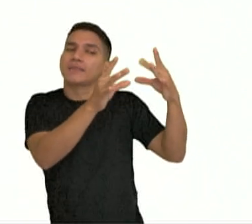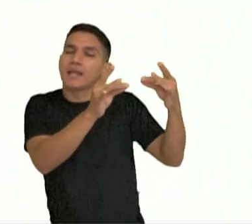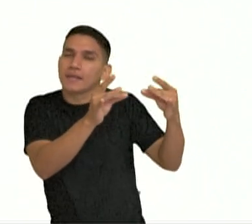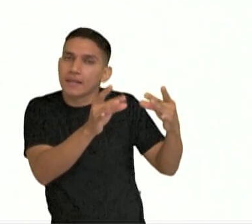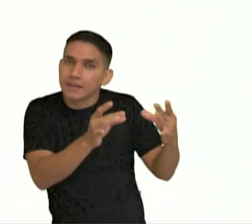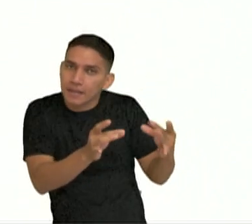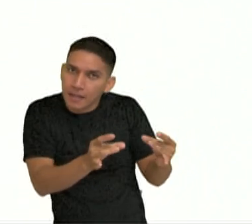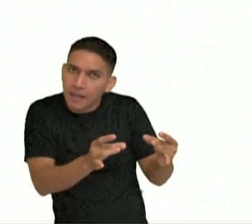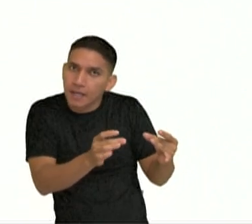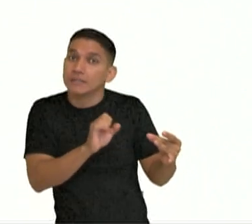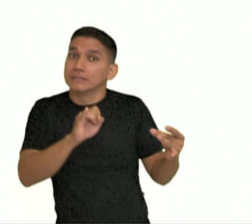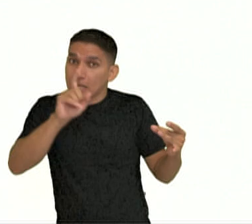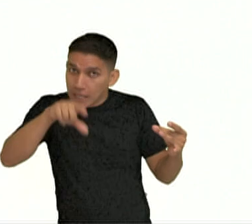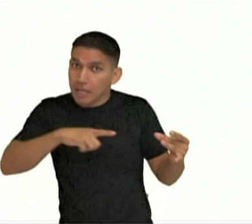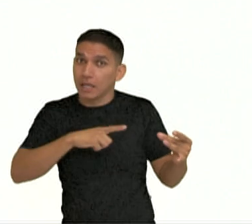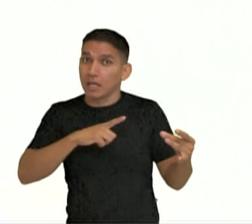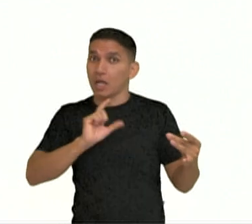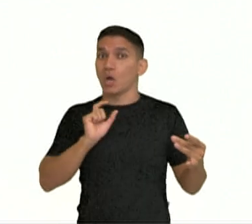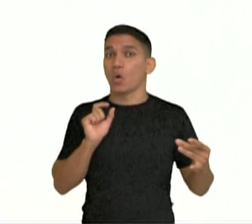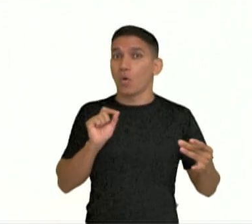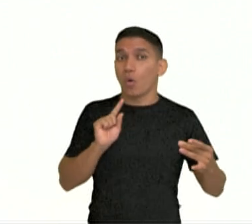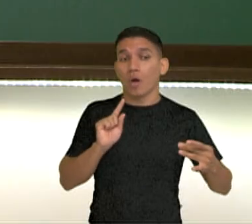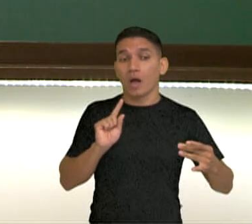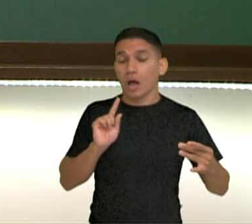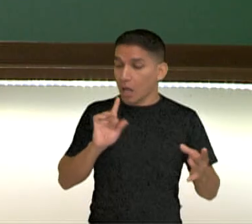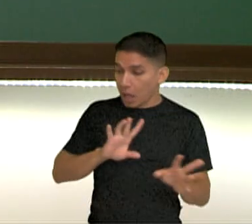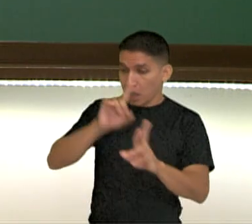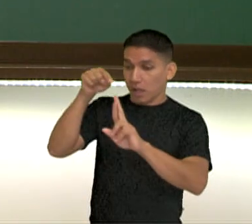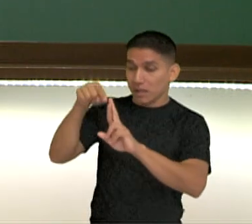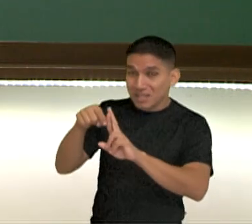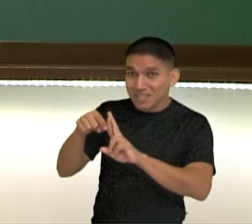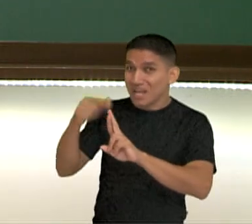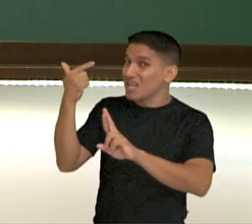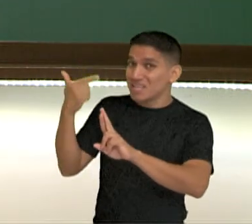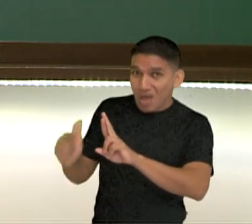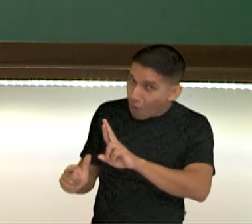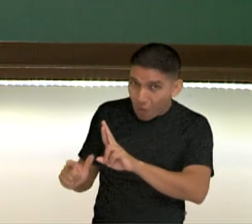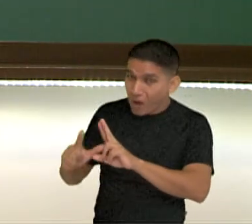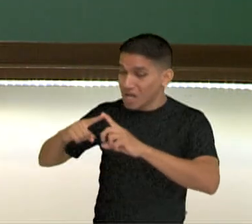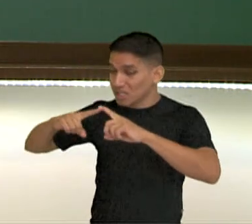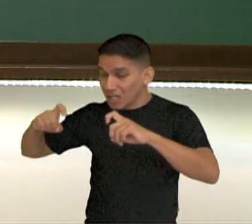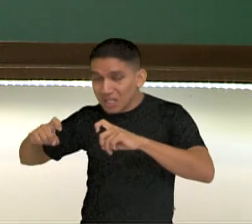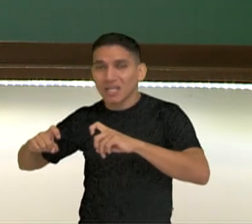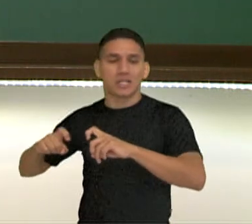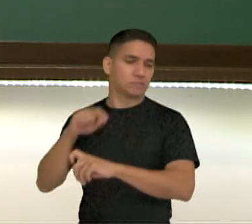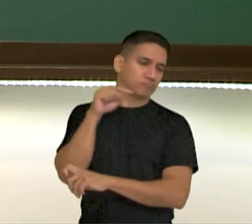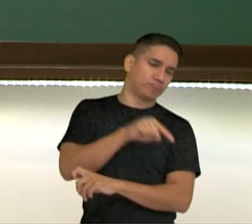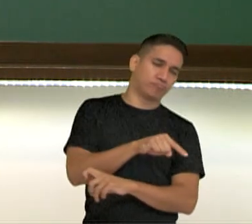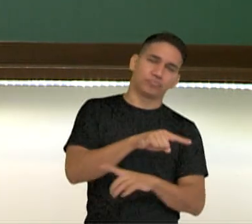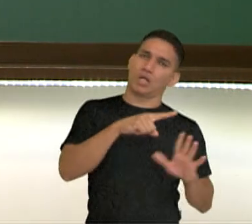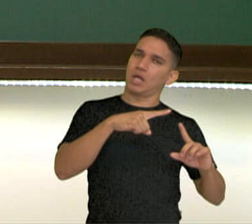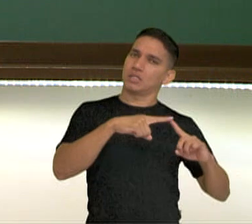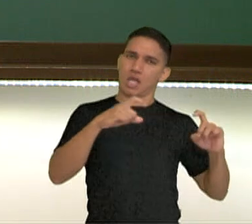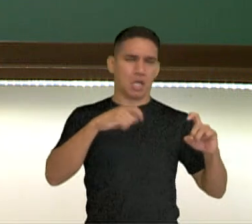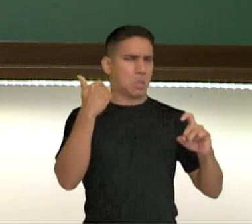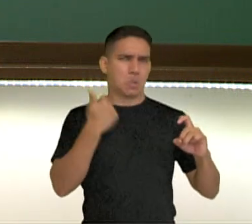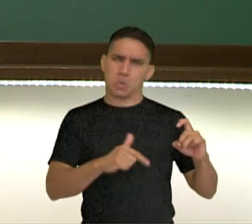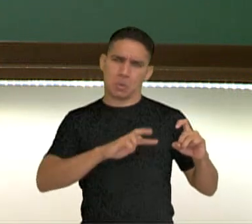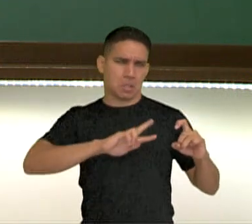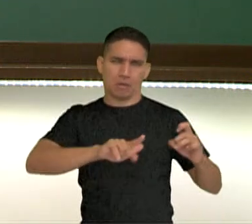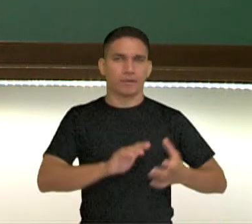uma base científica, isso não vai ser científico. Então, se não teve pesquisa, se não